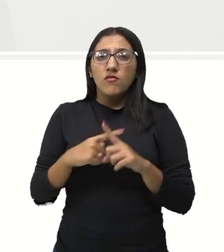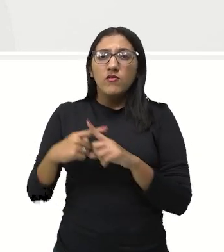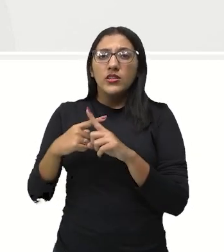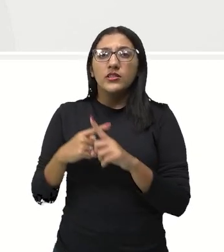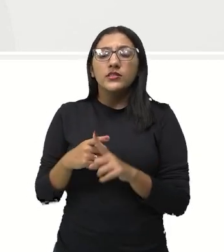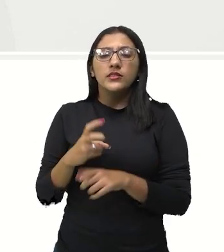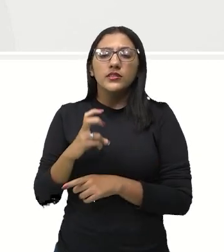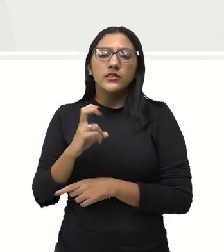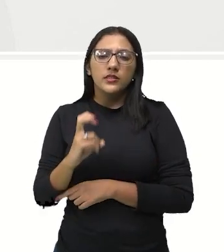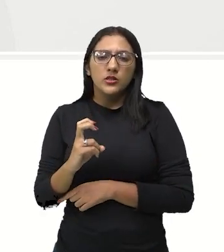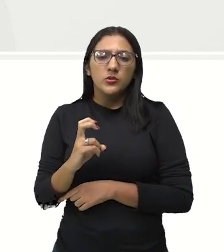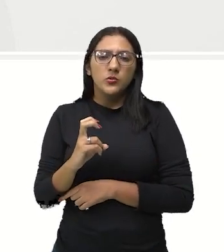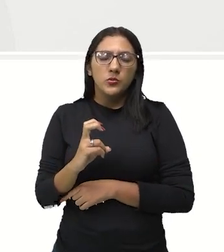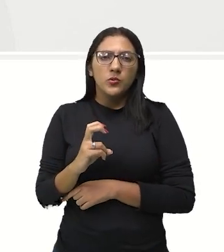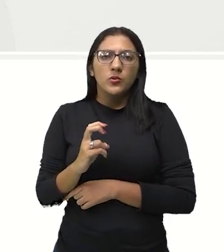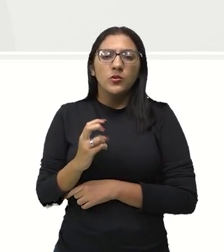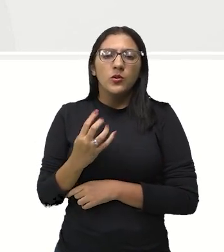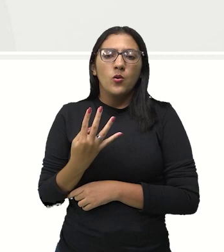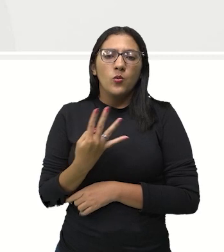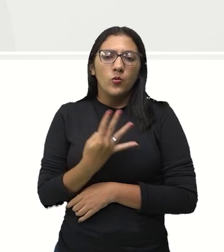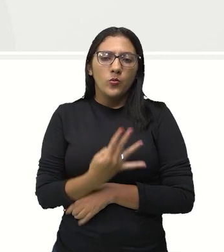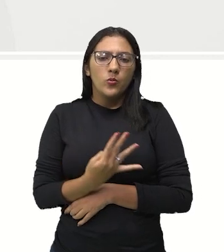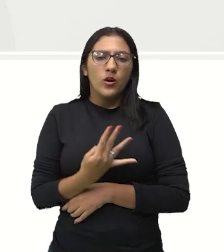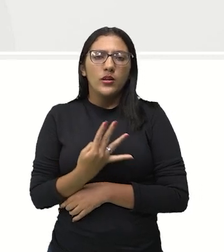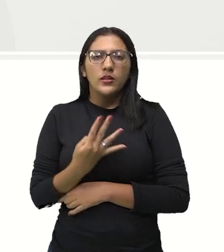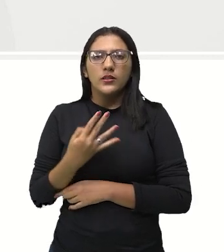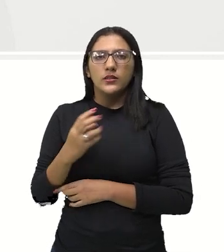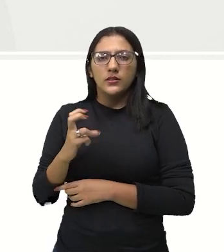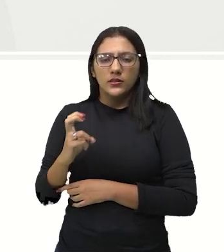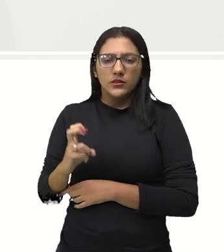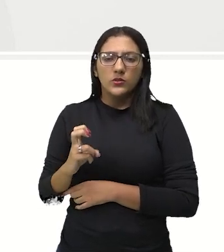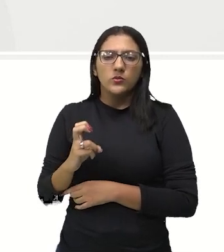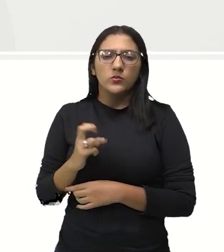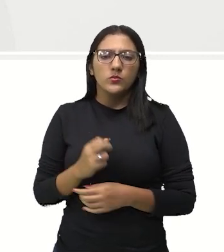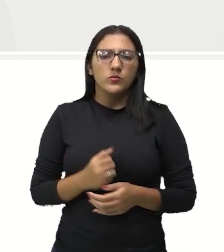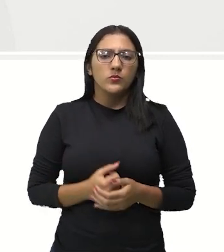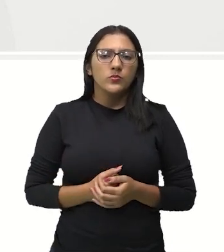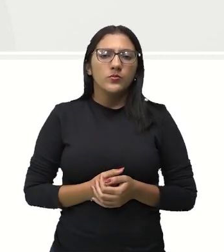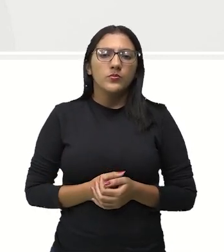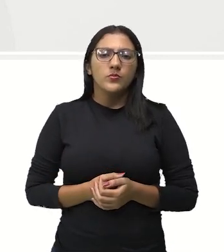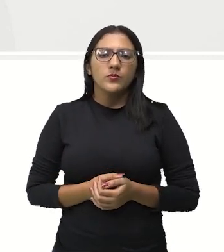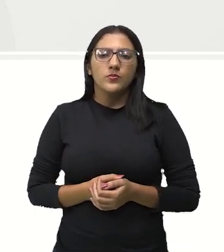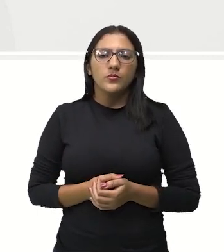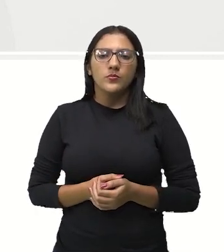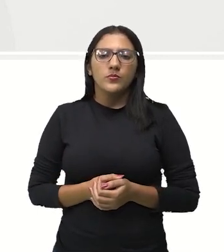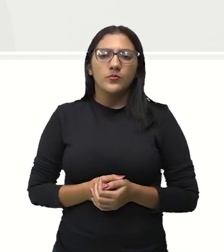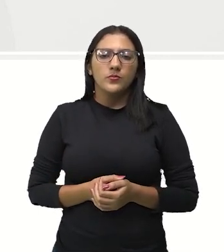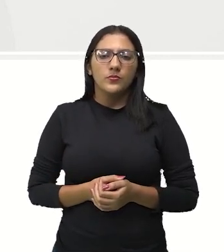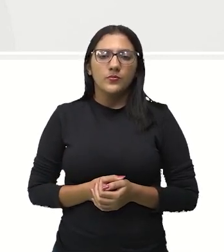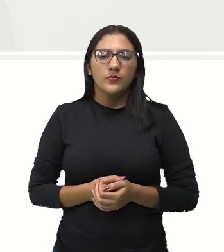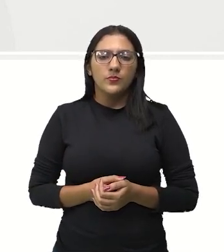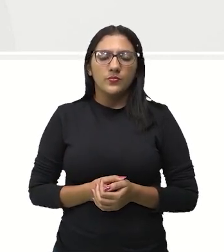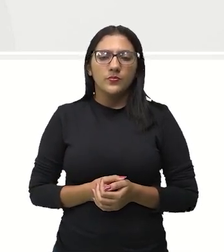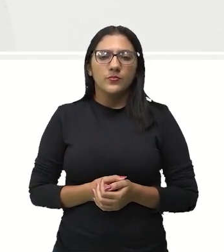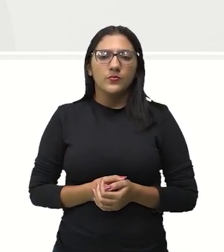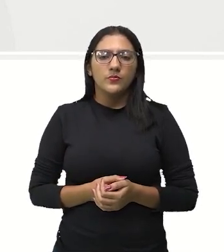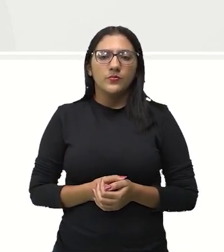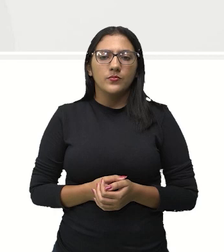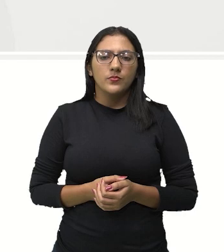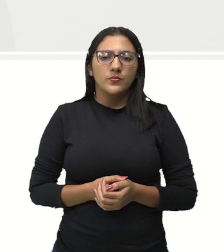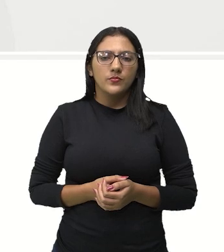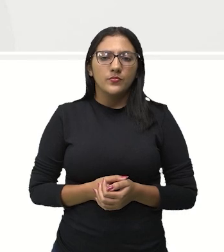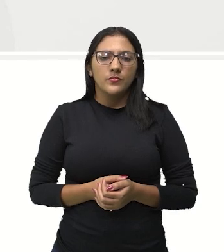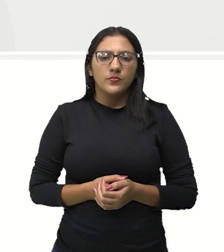Vamos parar por aí, porque também, né, o conjunto dos múltiplos é infinito. Mas vamos identificar então a resposta da nossa questão. Qual